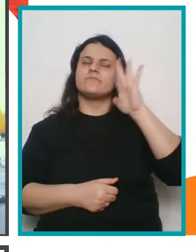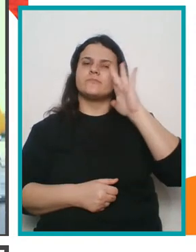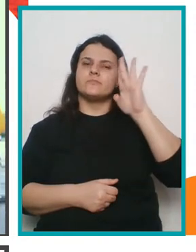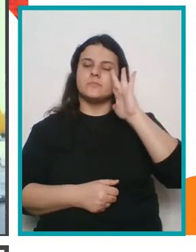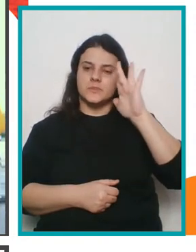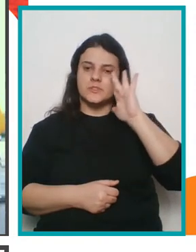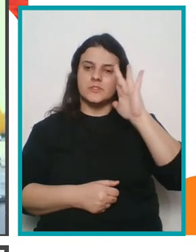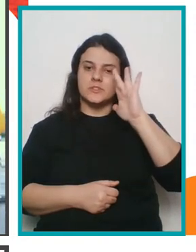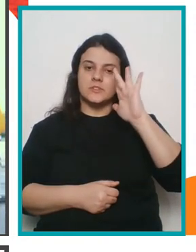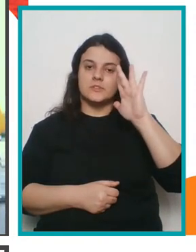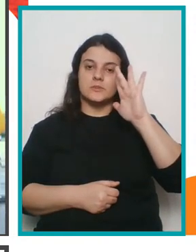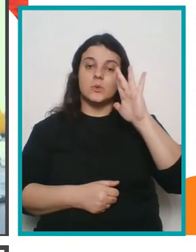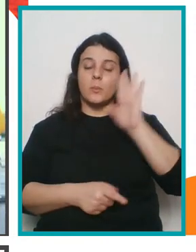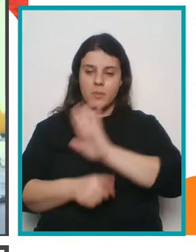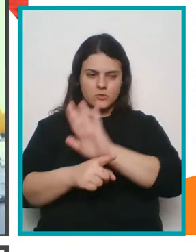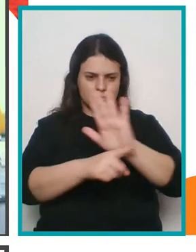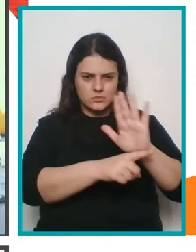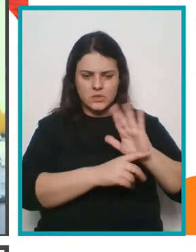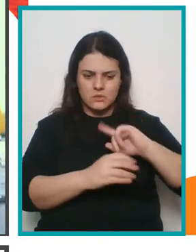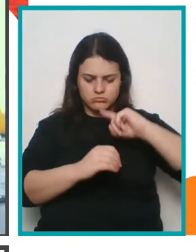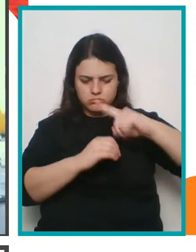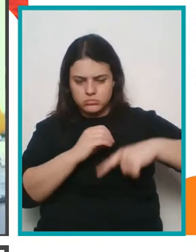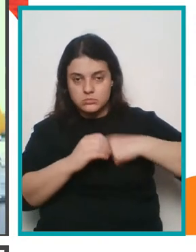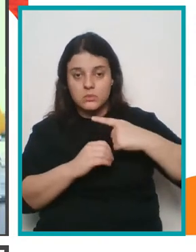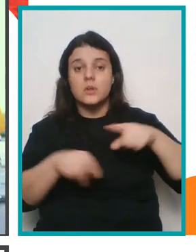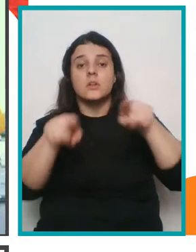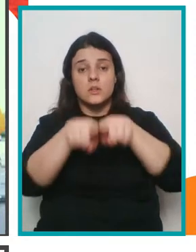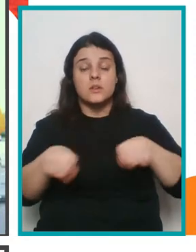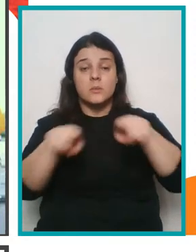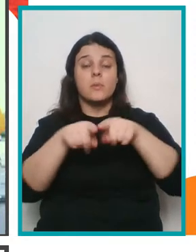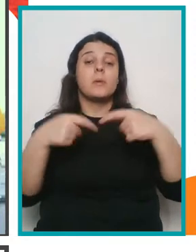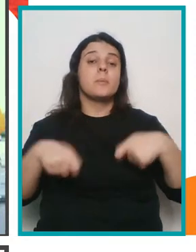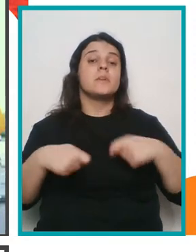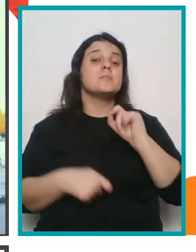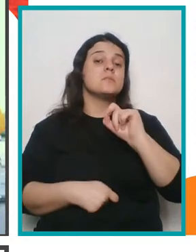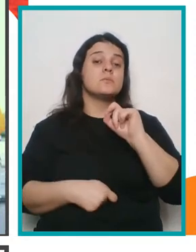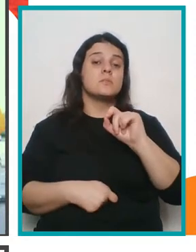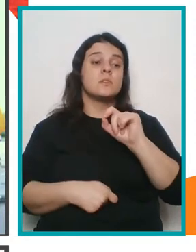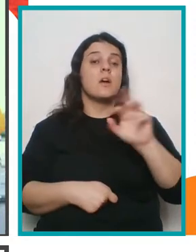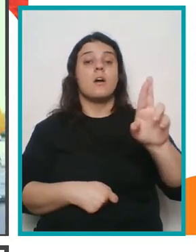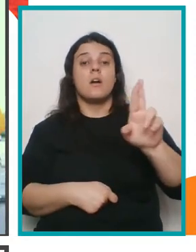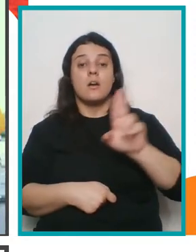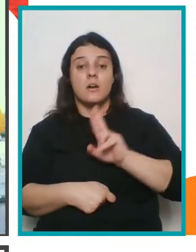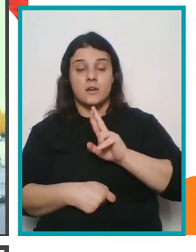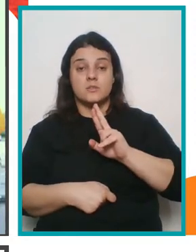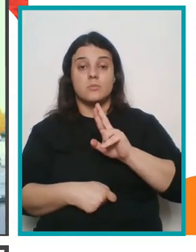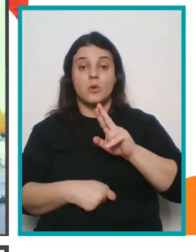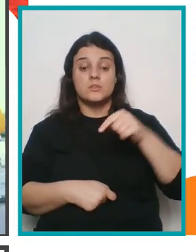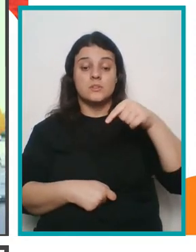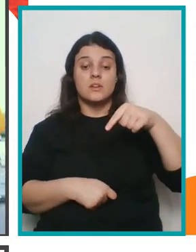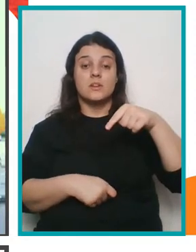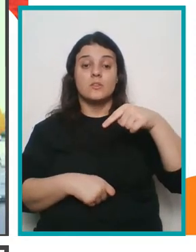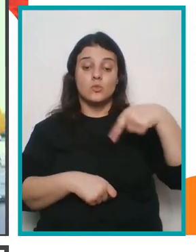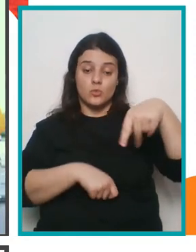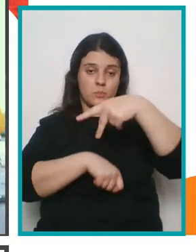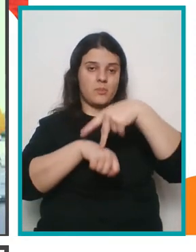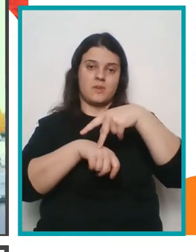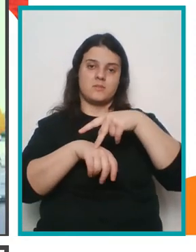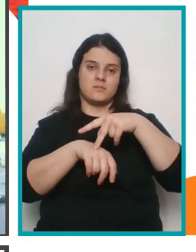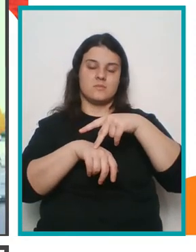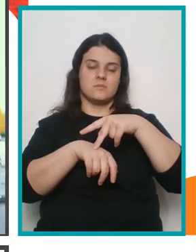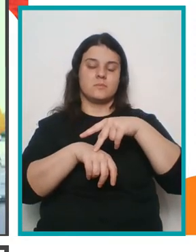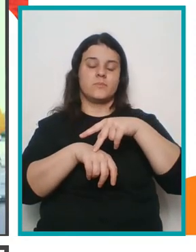que aqui, agora, no Brasil, a agenda climática não tem sido prioridade de forma